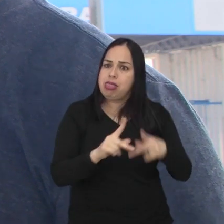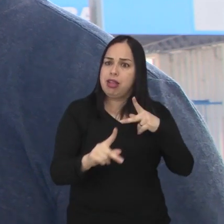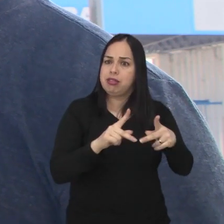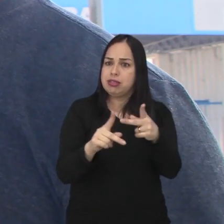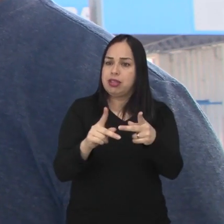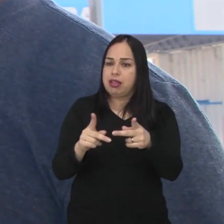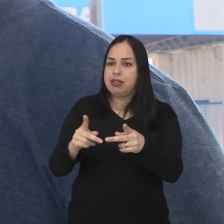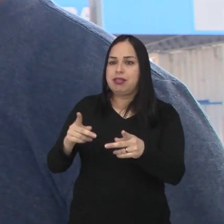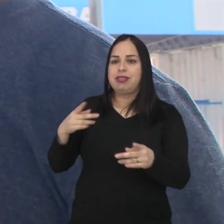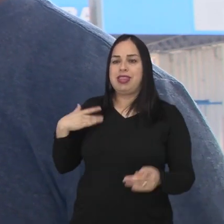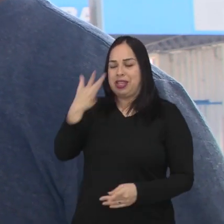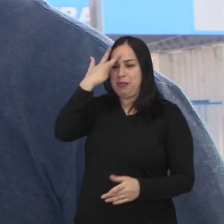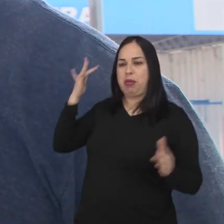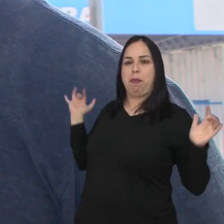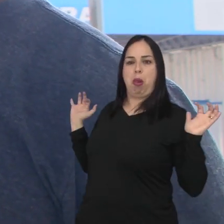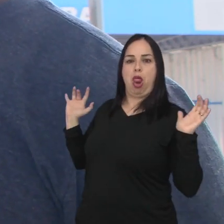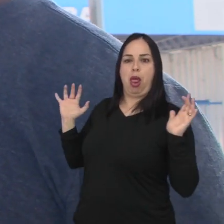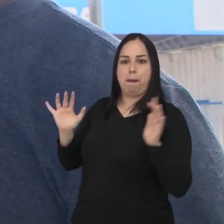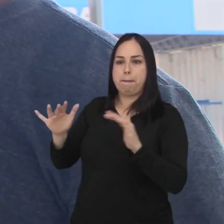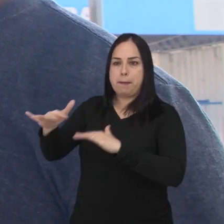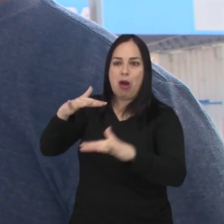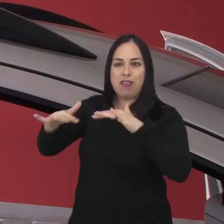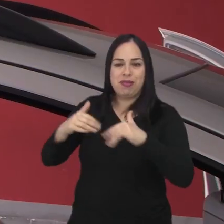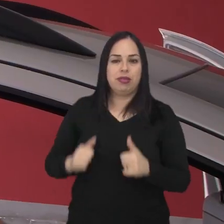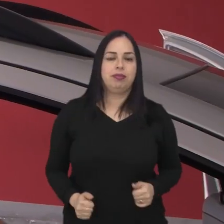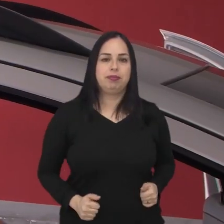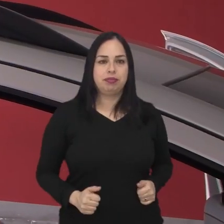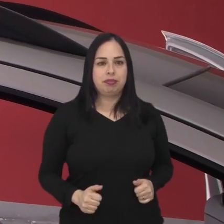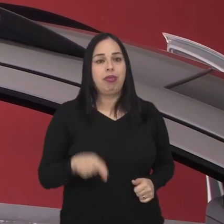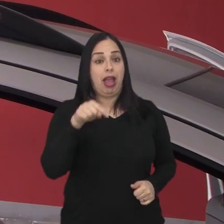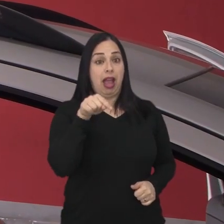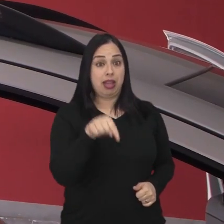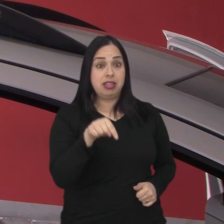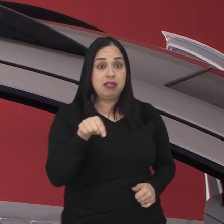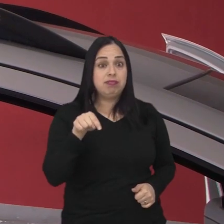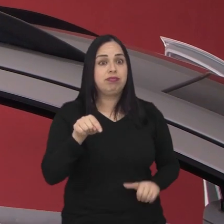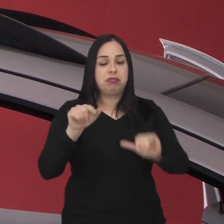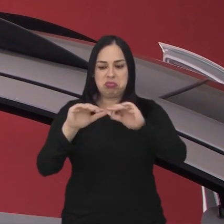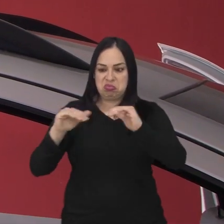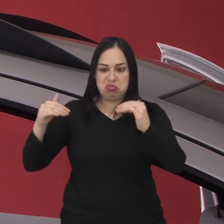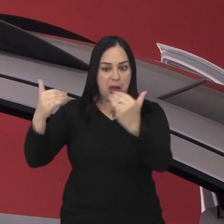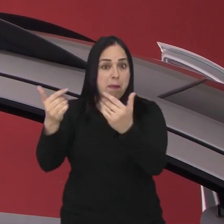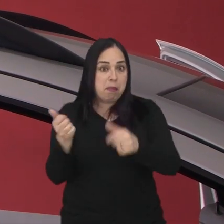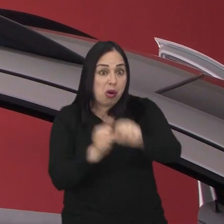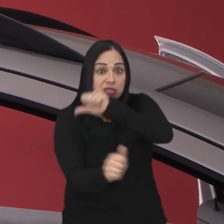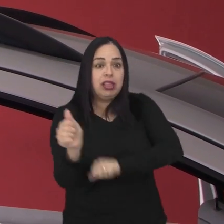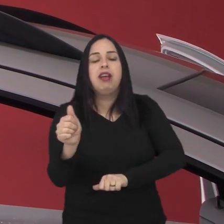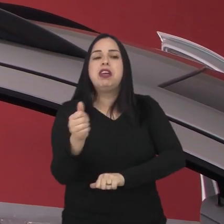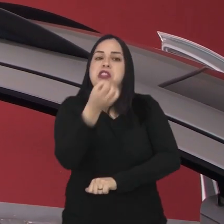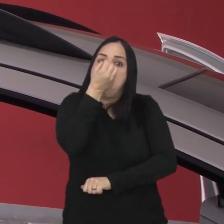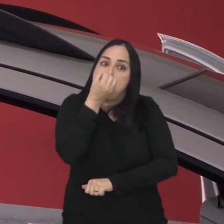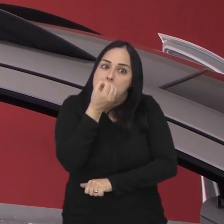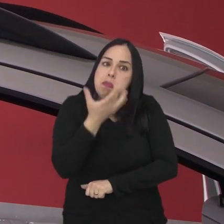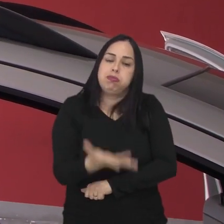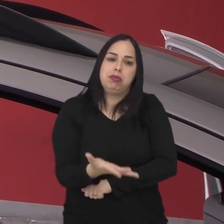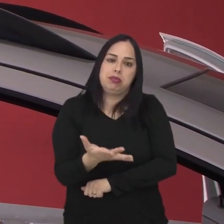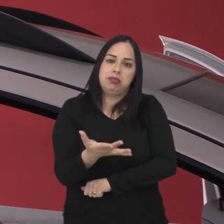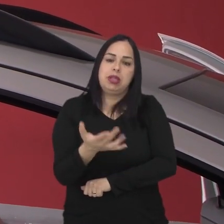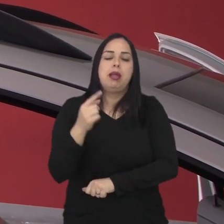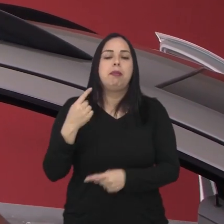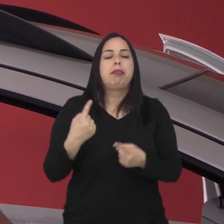cidade. Ia gerar mais movimento para a cidade. Acho que a cidade vai ter um grande ganho com essa situação aí do